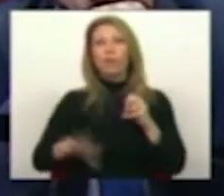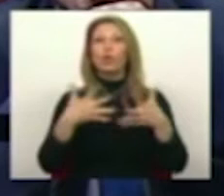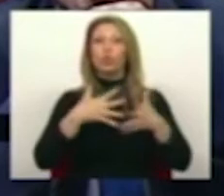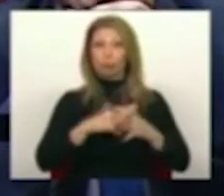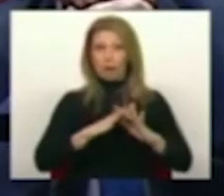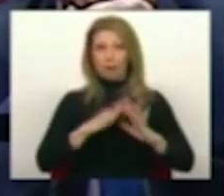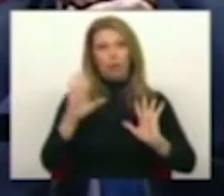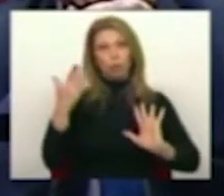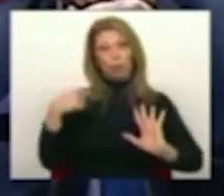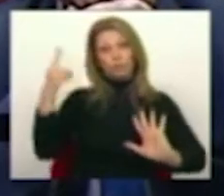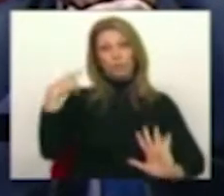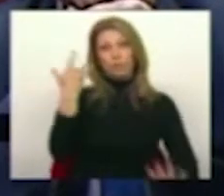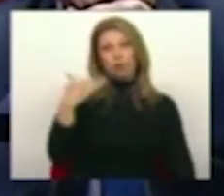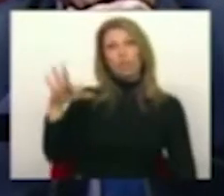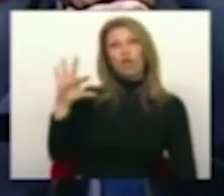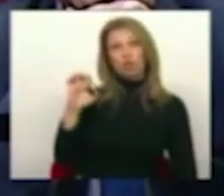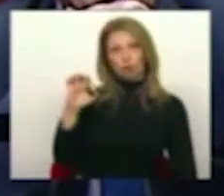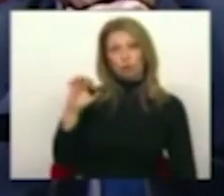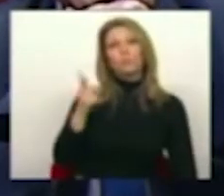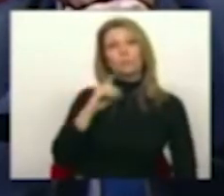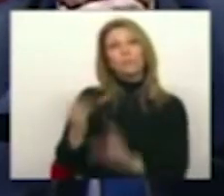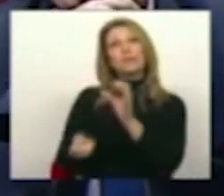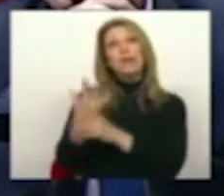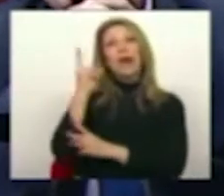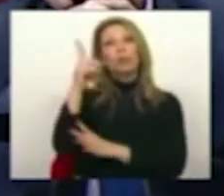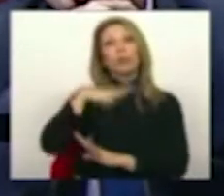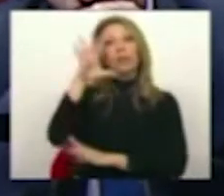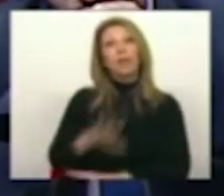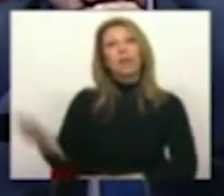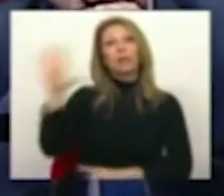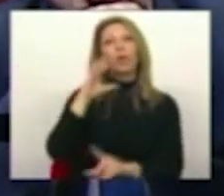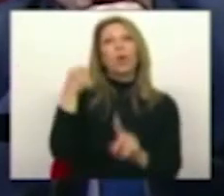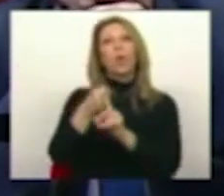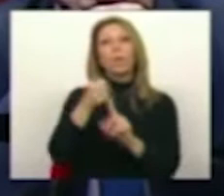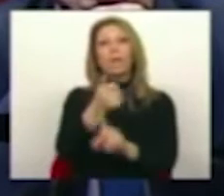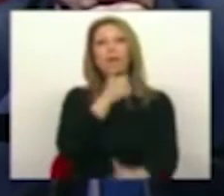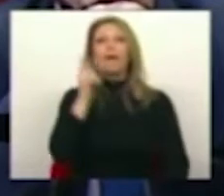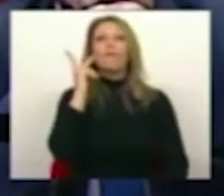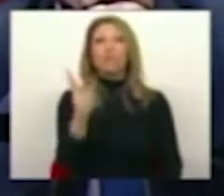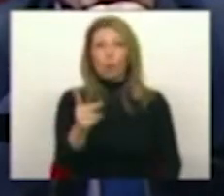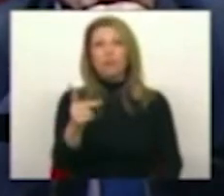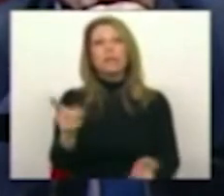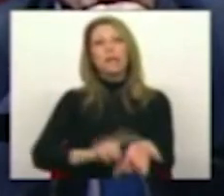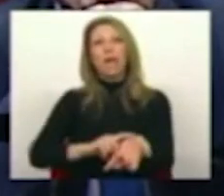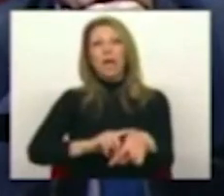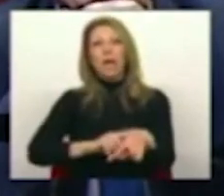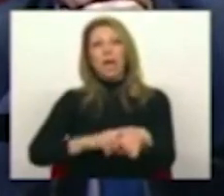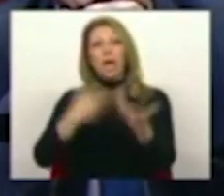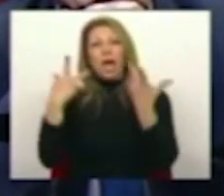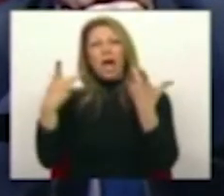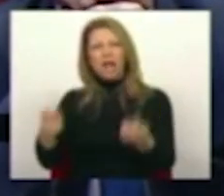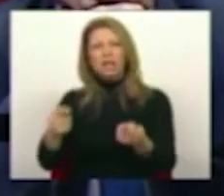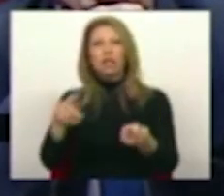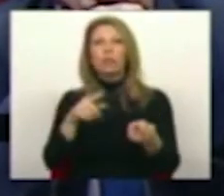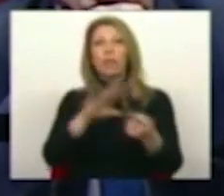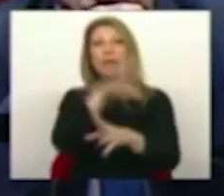2018, criando a Autoridade Nacional para o combate à violência e ao racismo na atividade